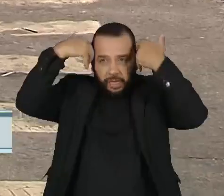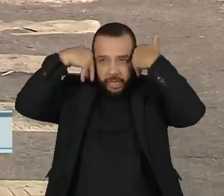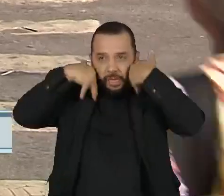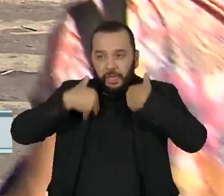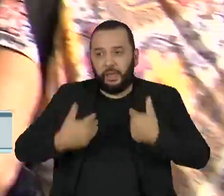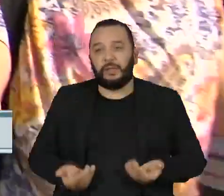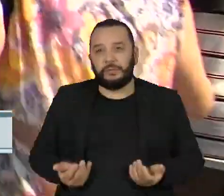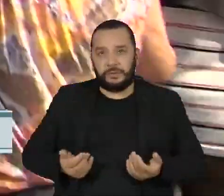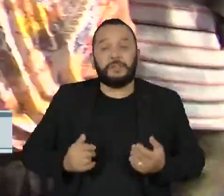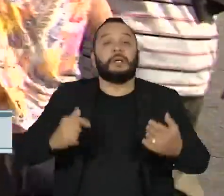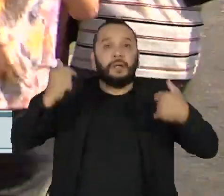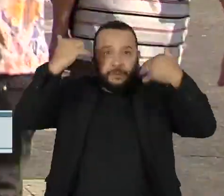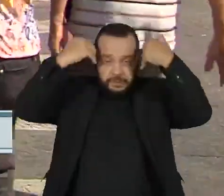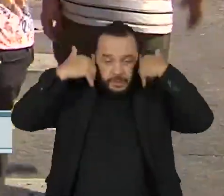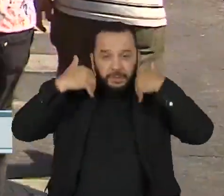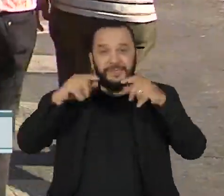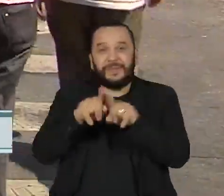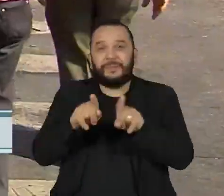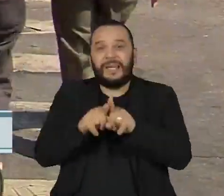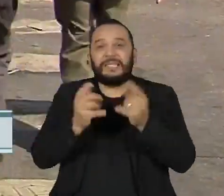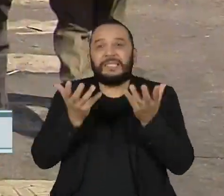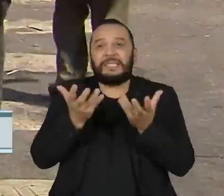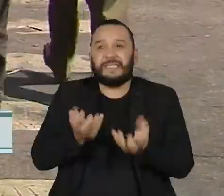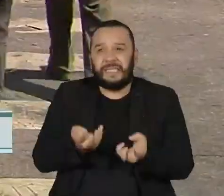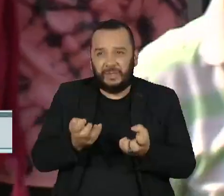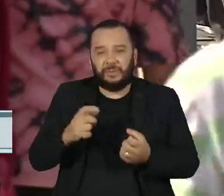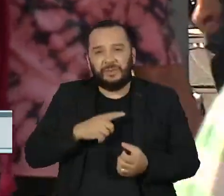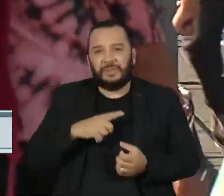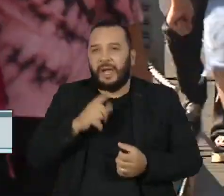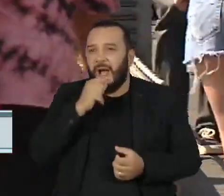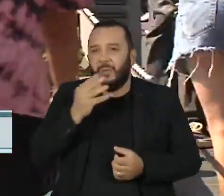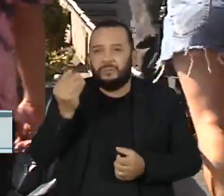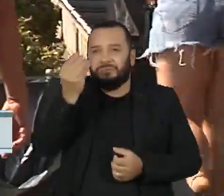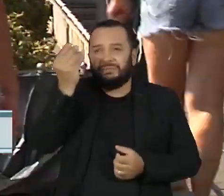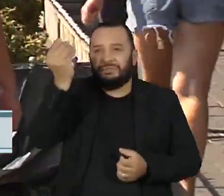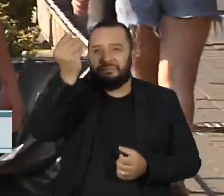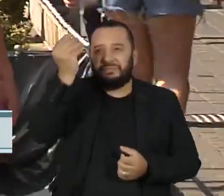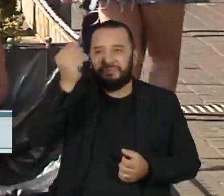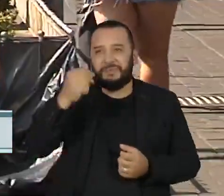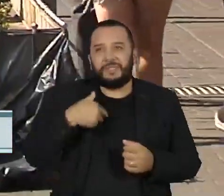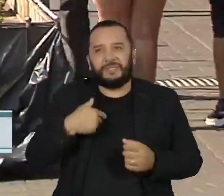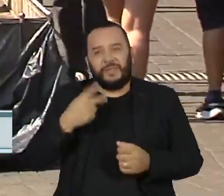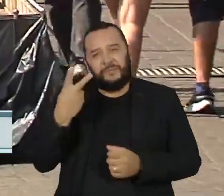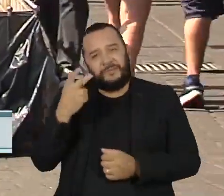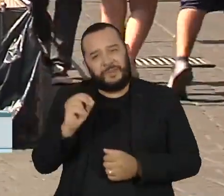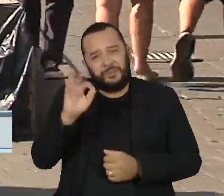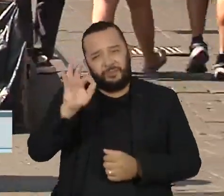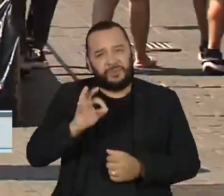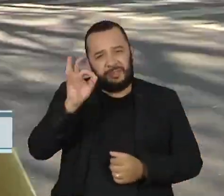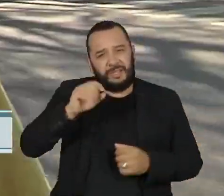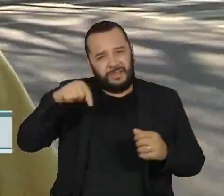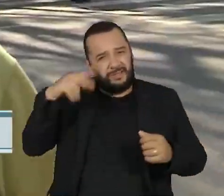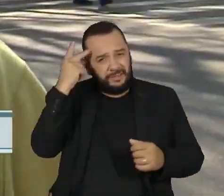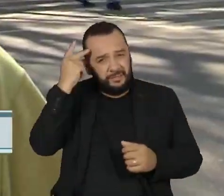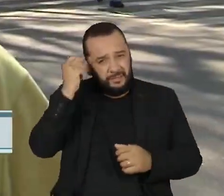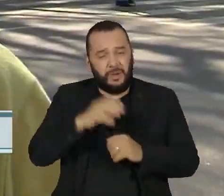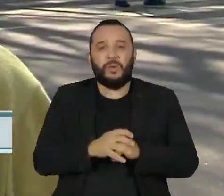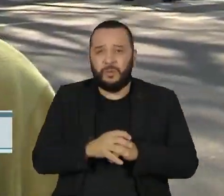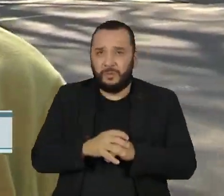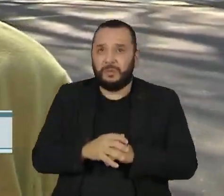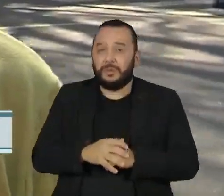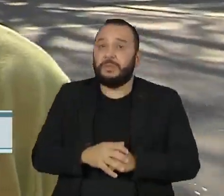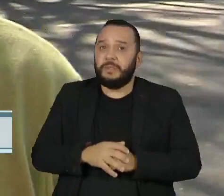além de quente o ar está seco o índice de umidade anda na casa dos 20% na grande São Paulo